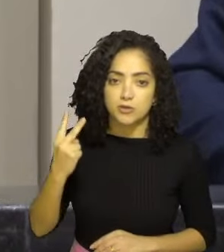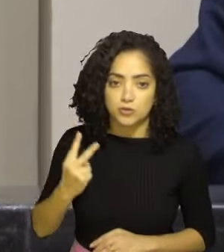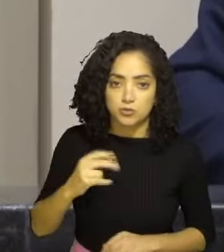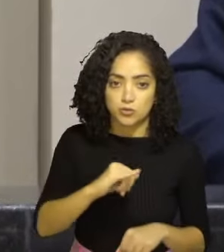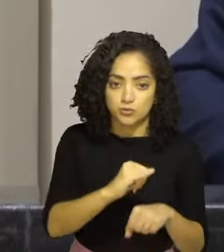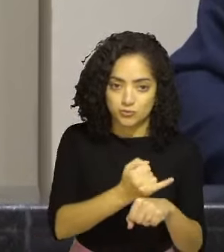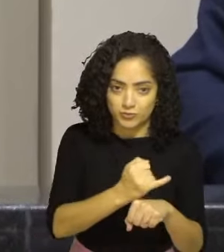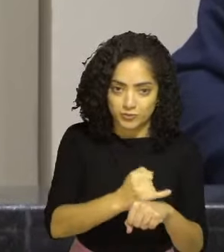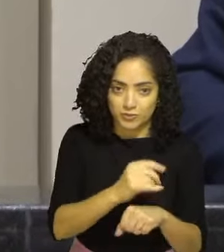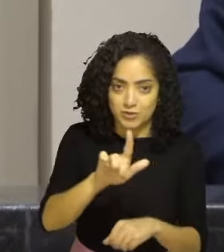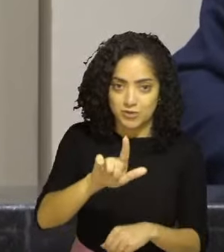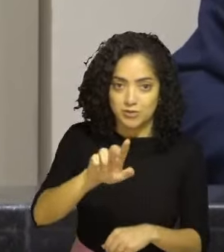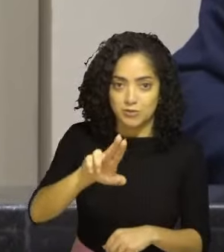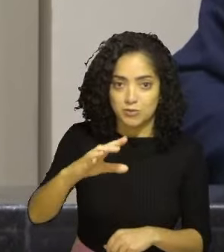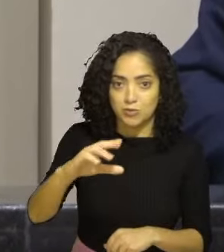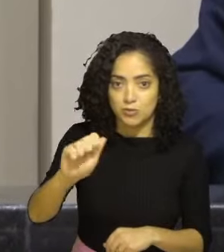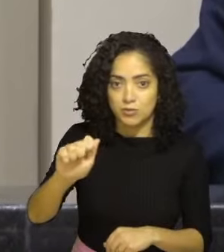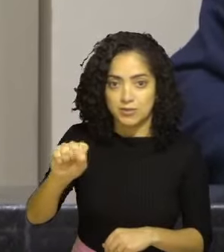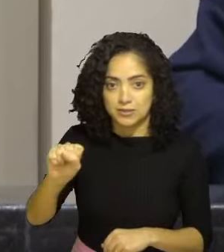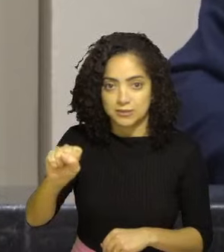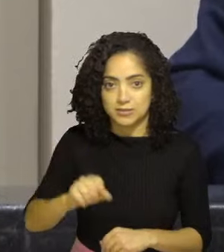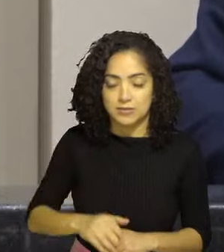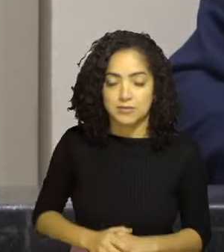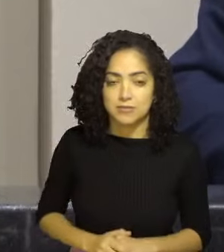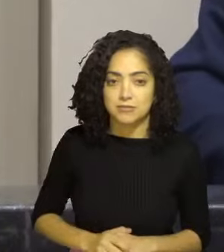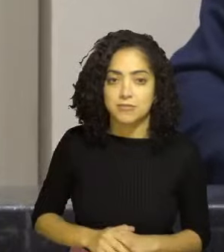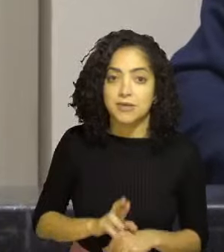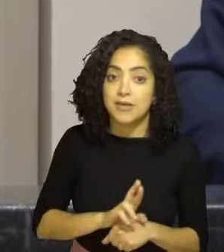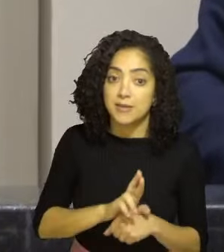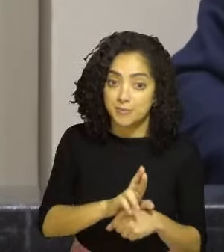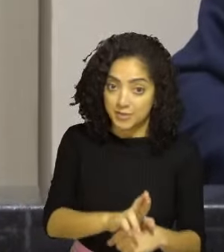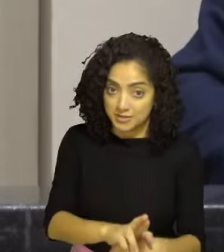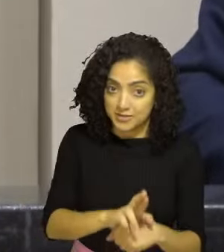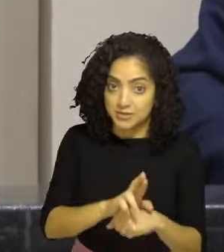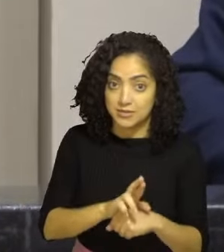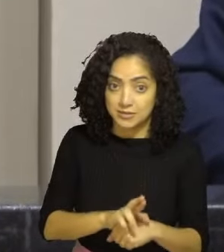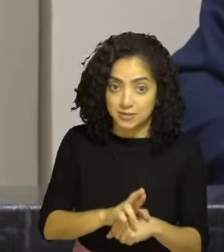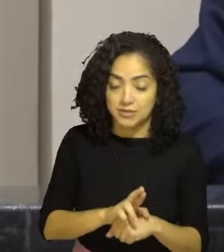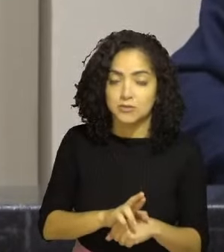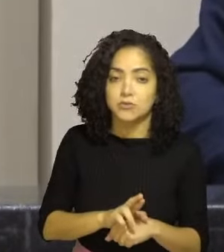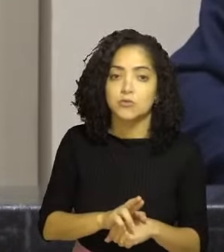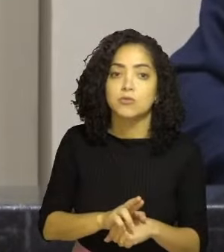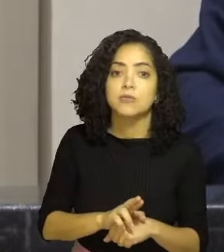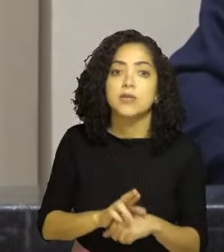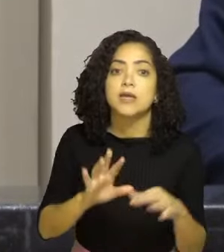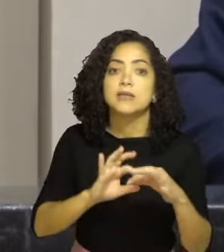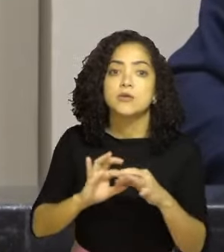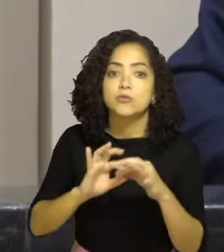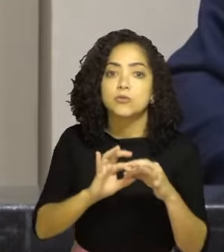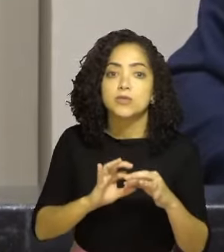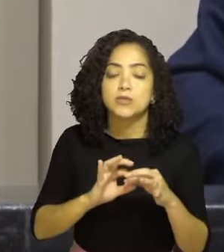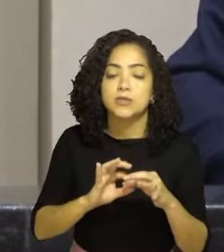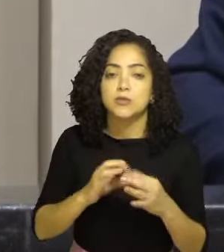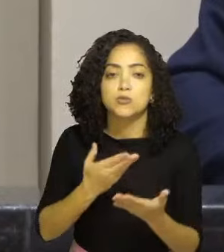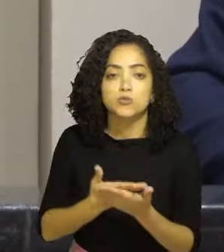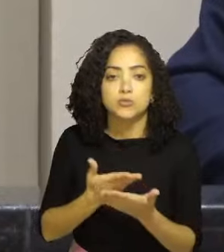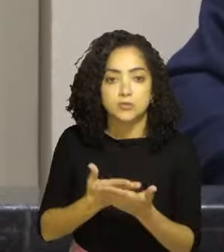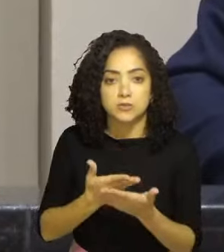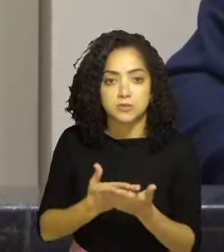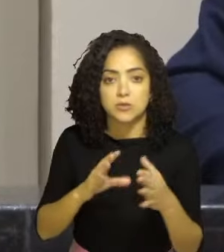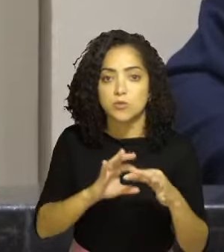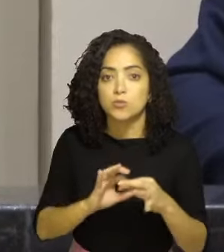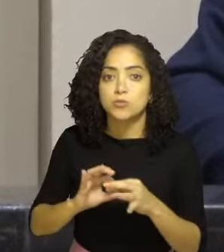Joinville, Lucas Souza, da representante da União Catarinense dos Estudantes e União Brasileira